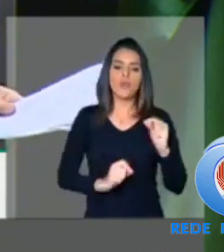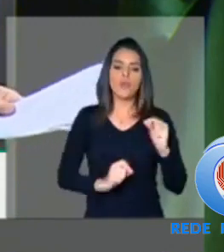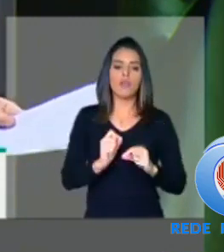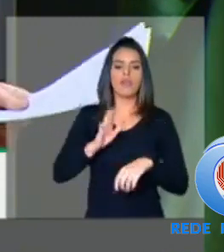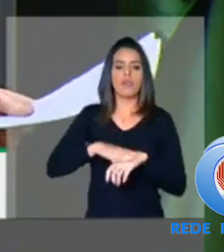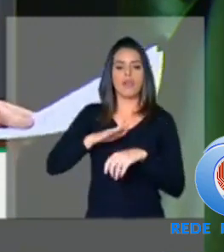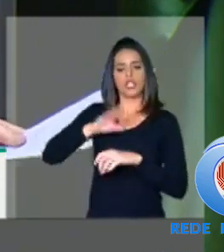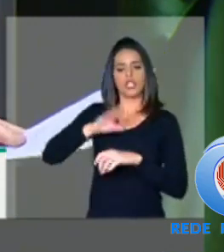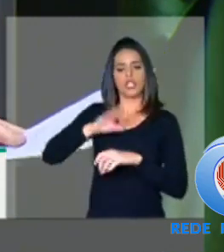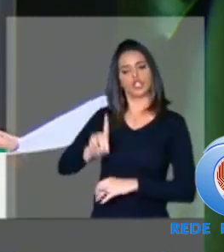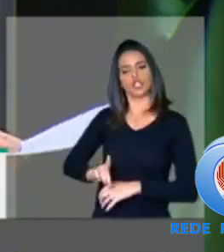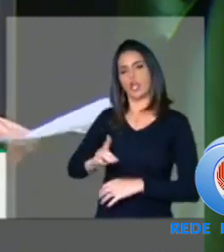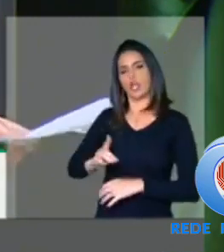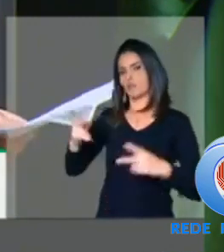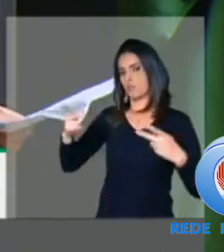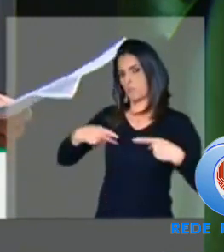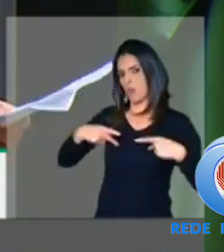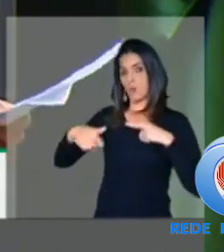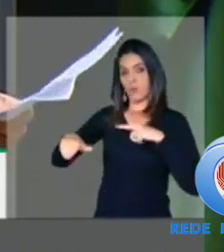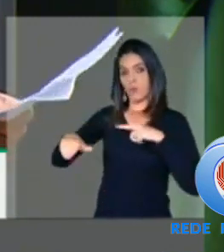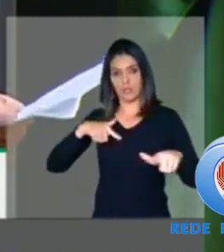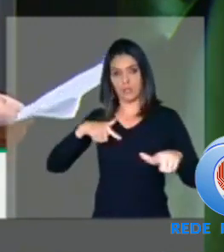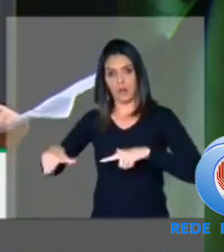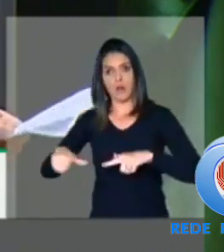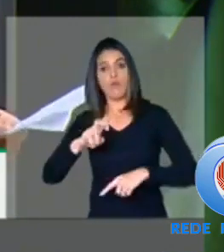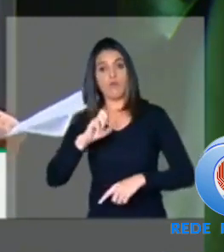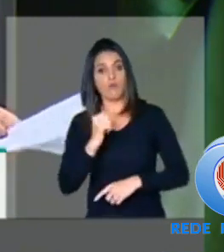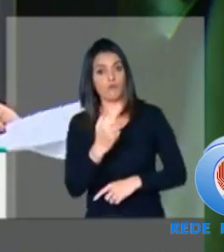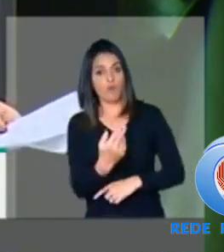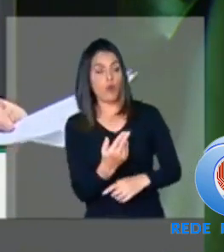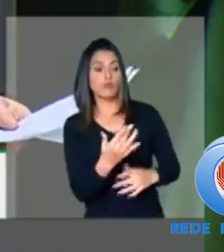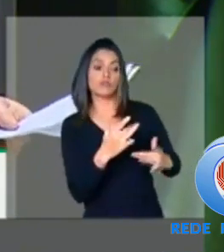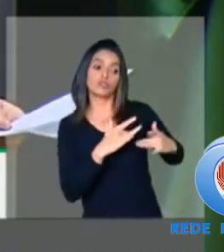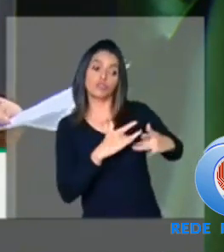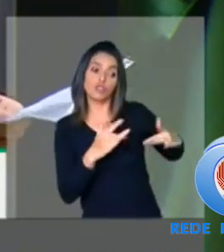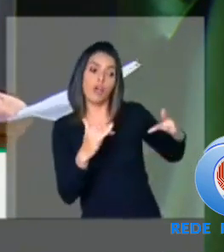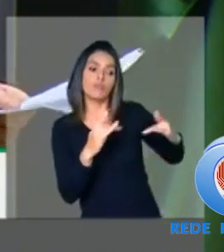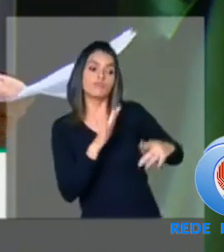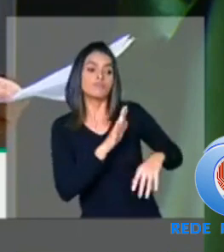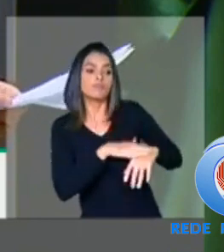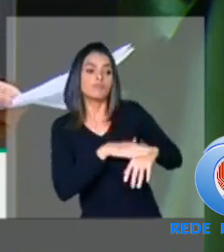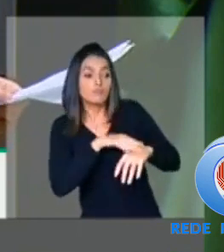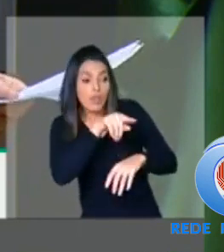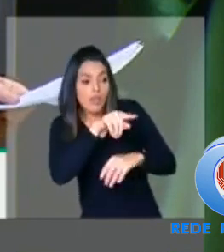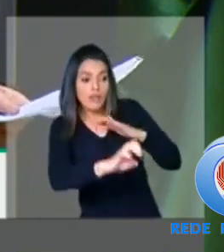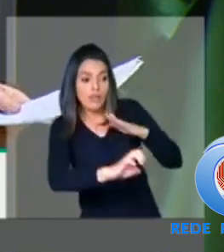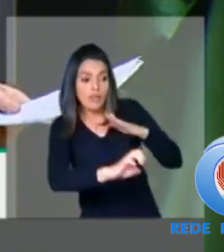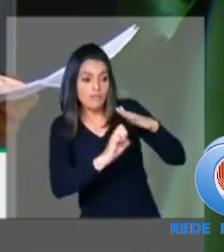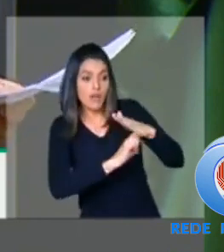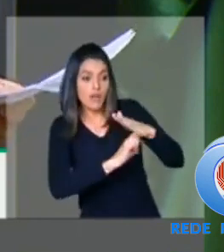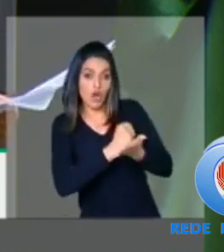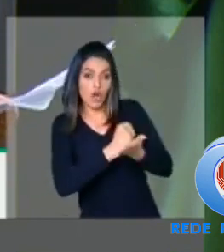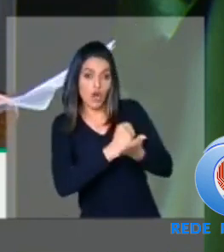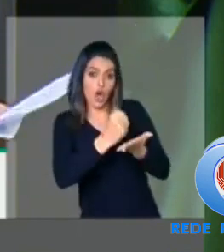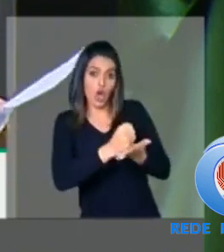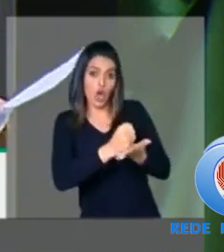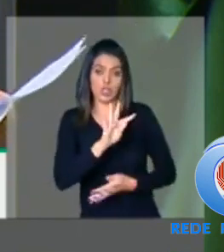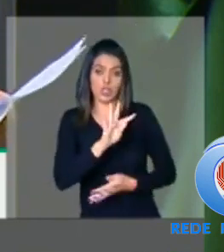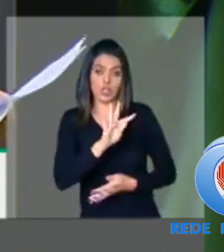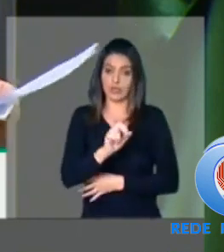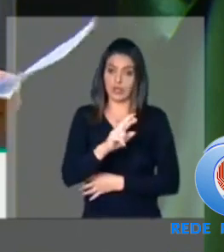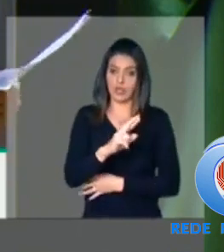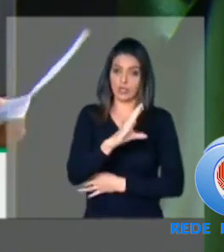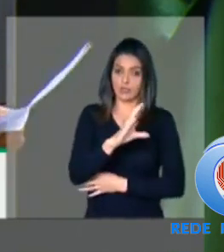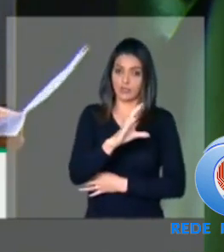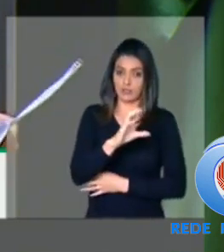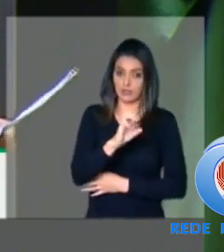seu direito que está garantido, buscar solidariamente quando uma empresa contratou através de terceirização